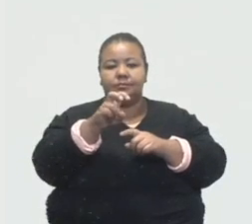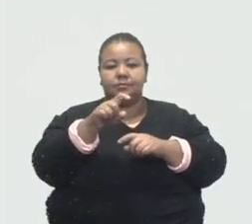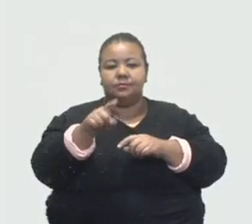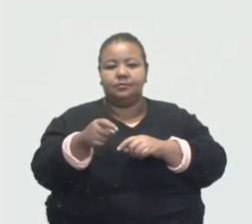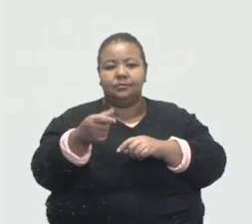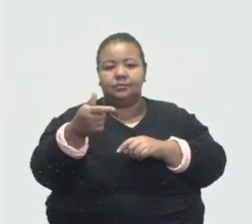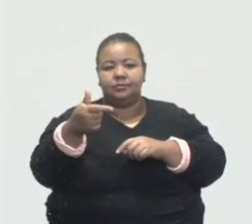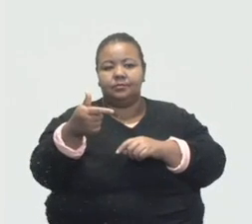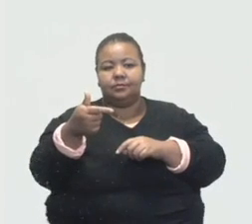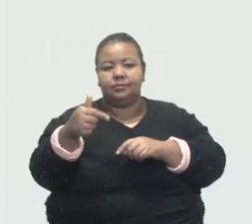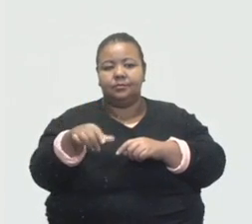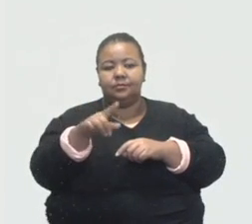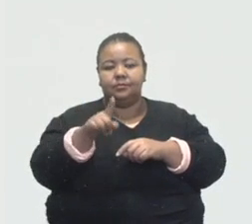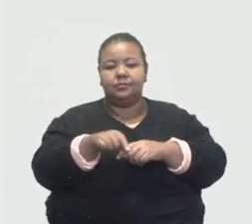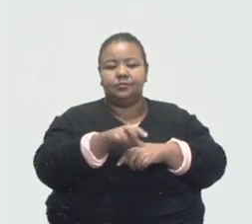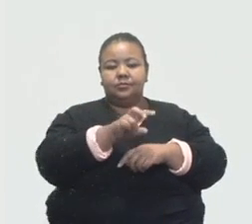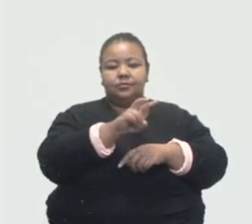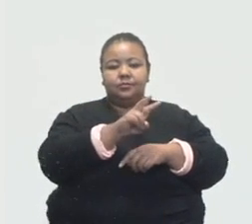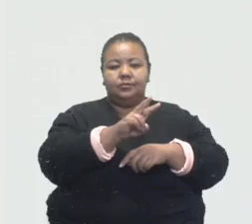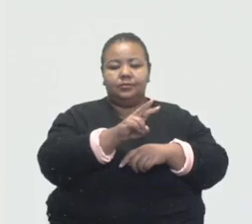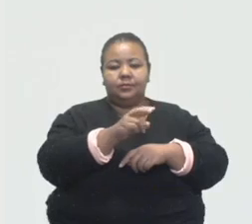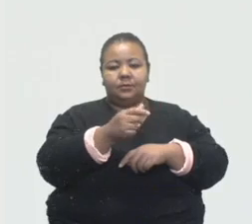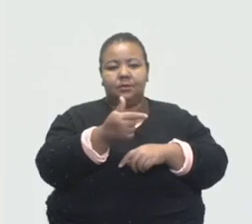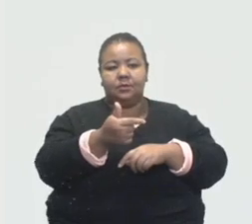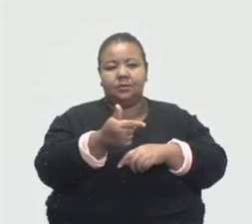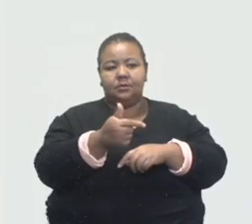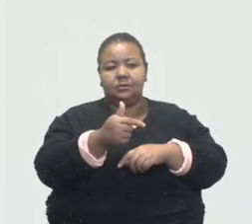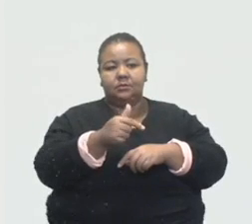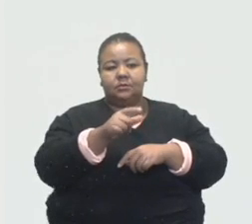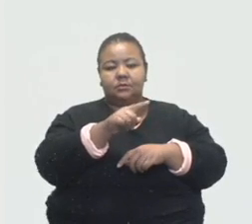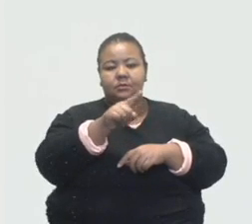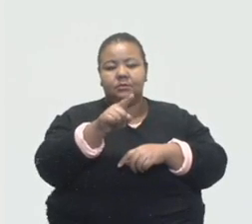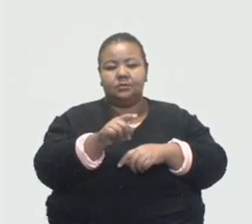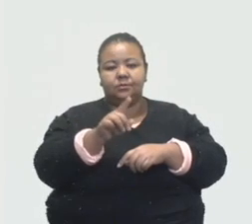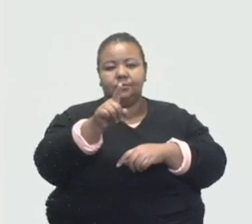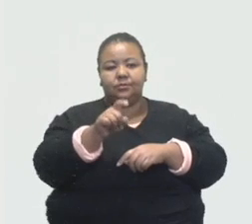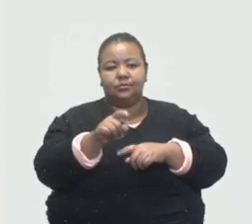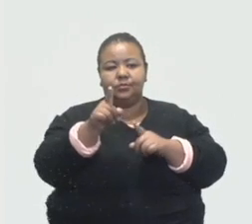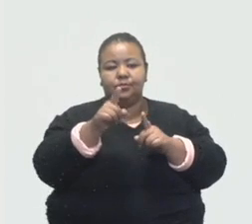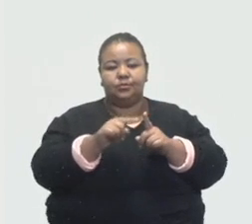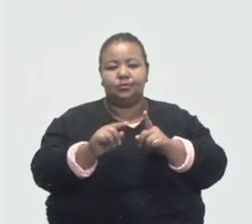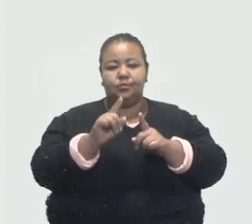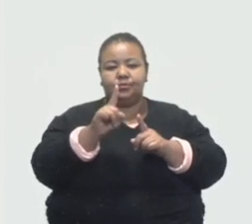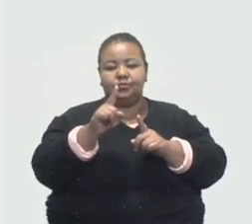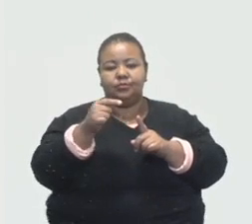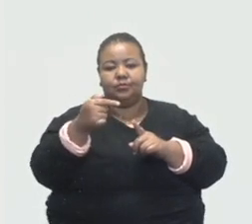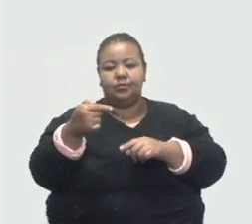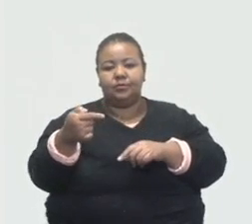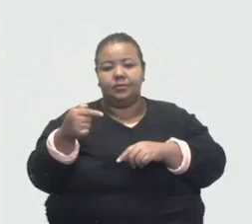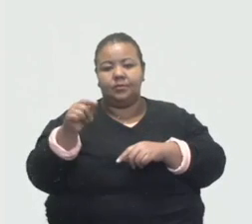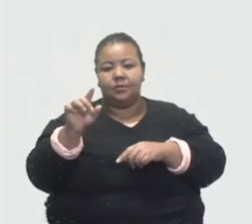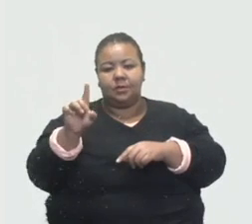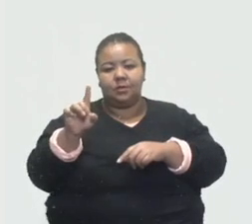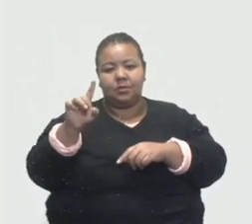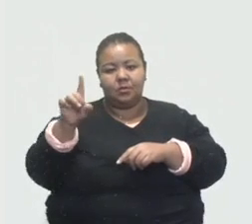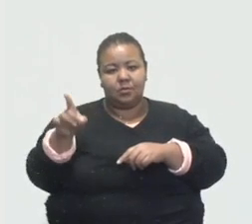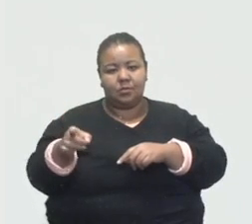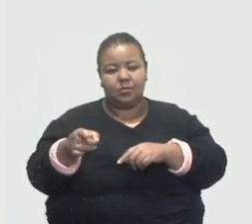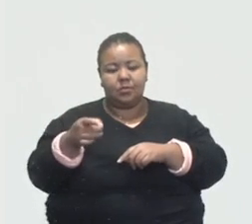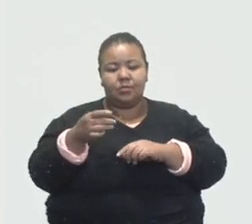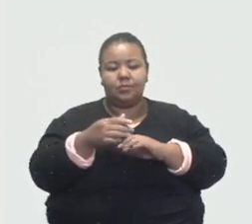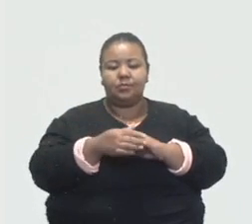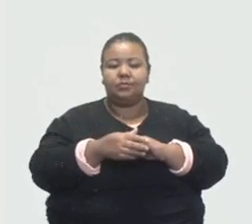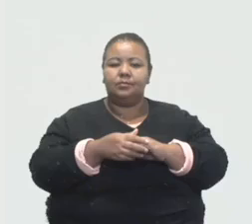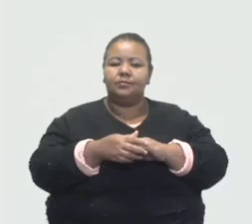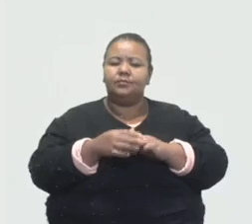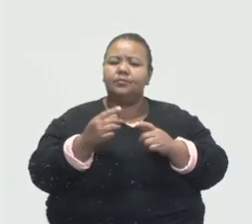2, e o autovalor associado a menos 1 é 1 e menos 1.